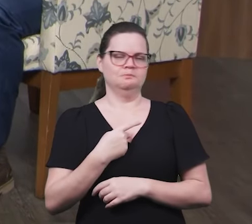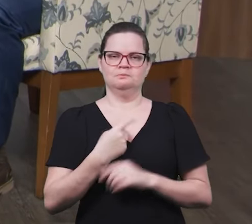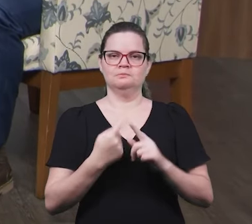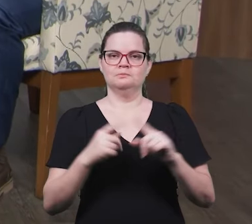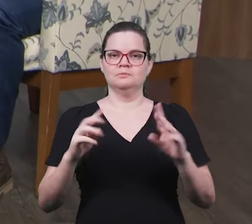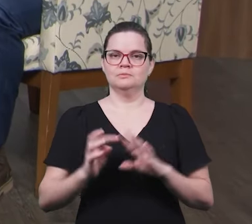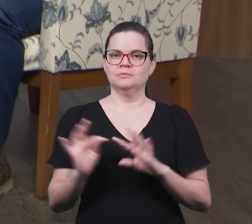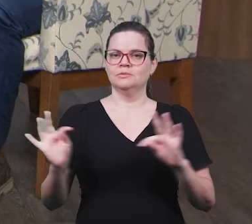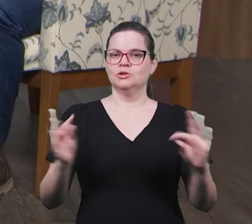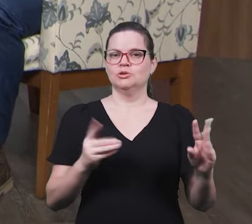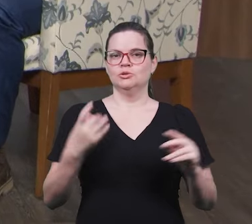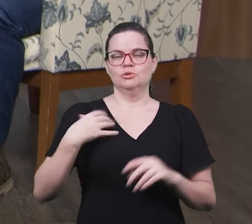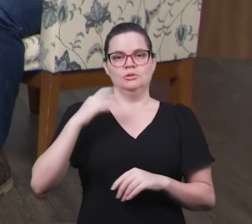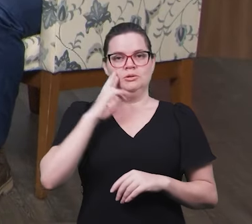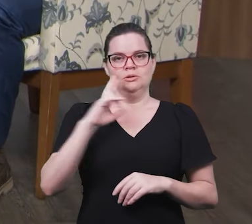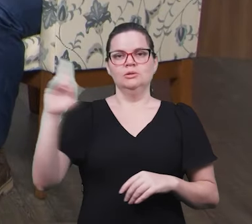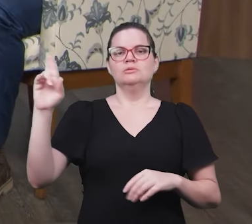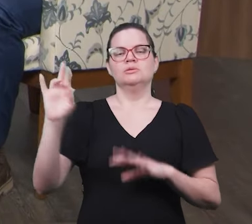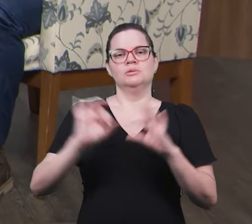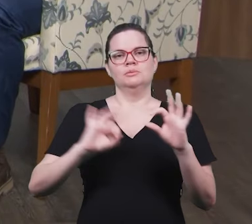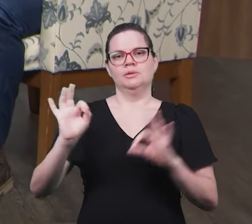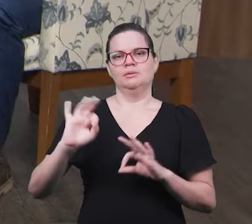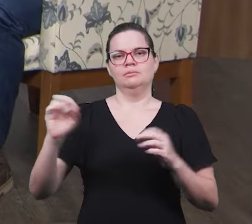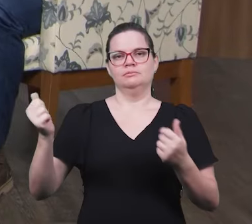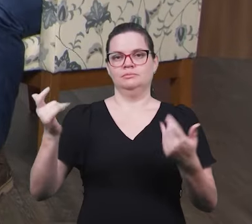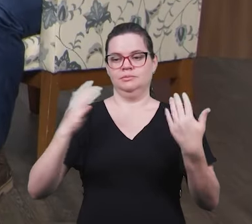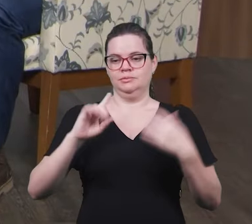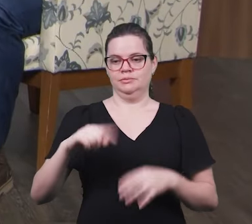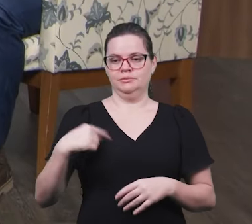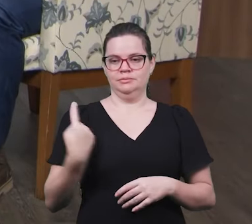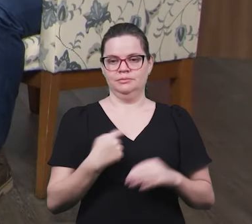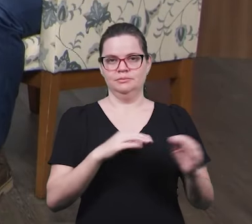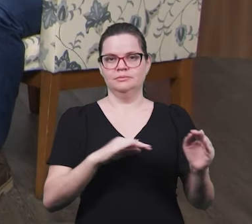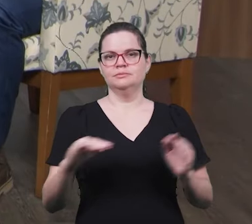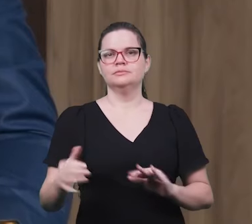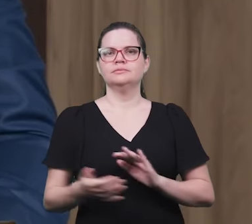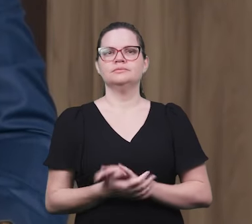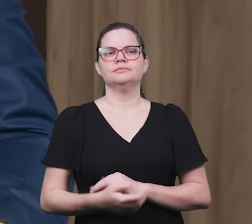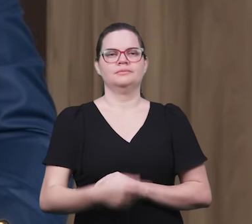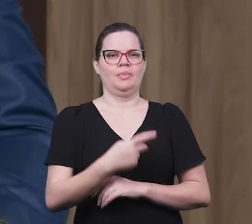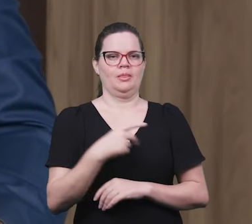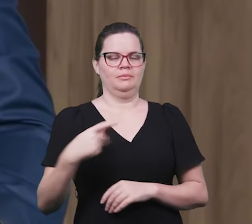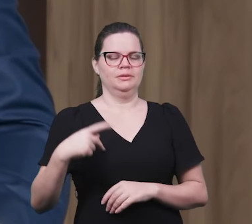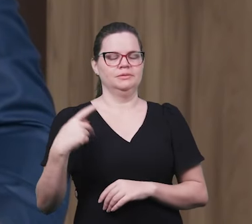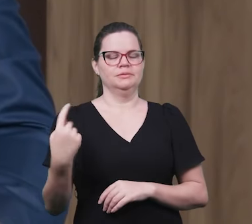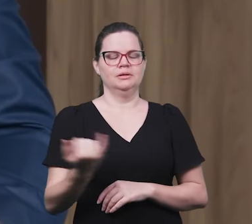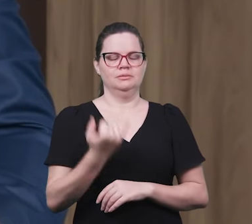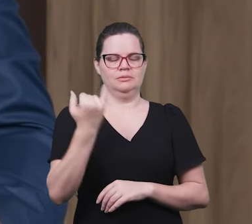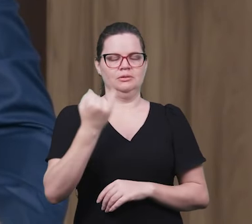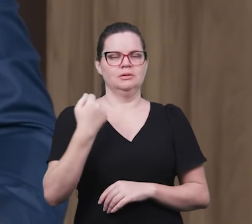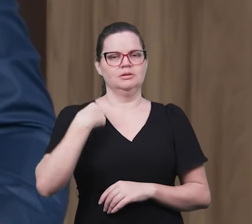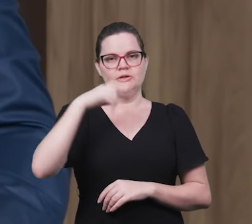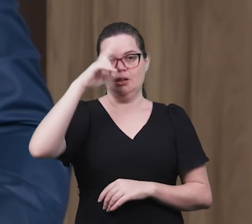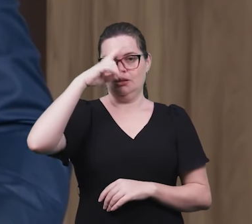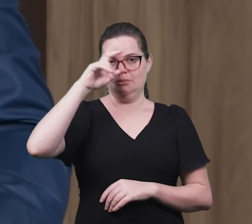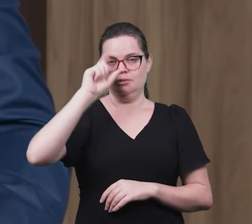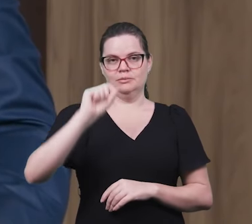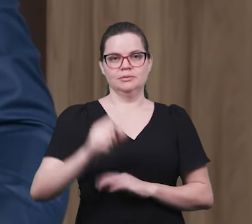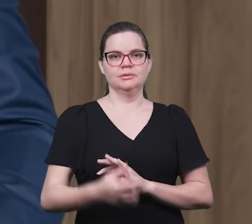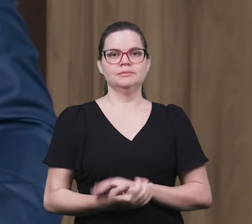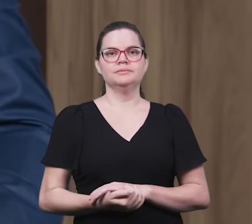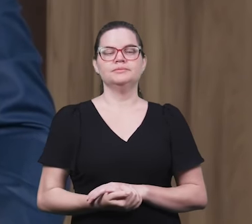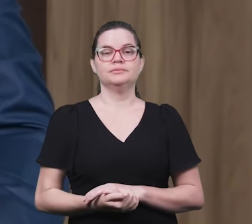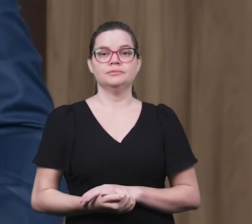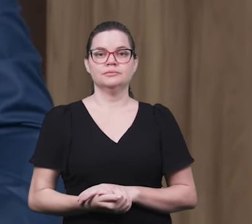recurso providenciado pelo Senhor. E meus queridos, pastor Lourenço, é importante, antes de encerrarmos esse episódio, lembrar uma coisa.